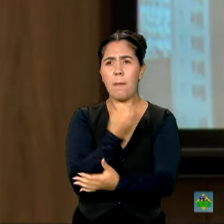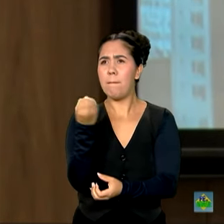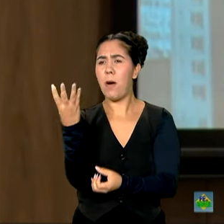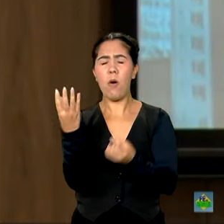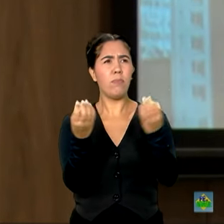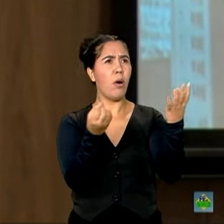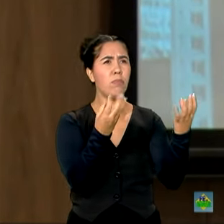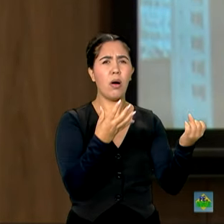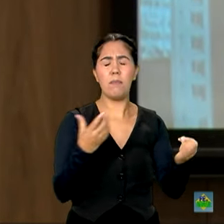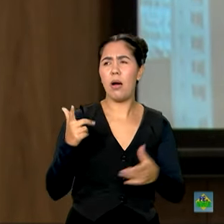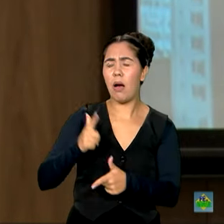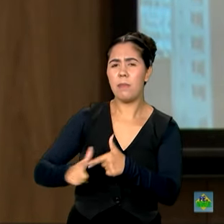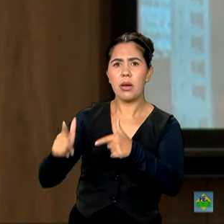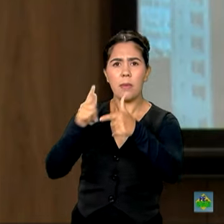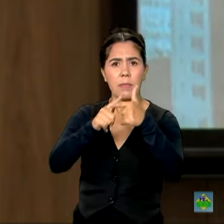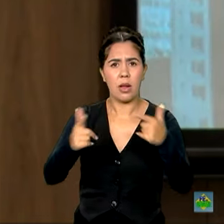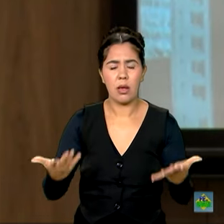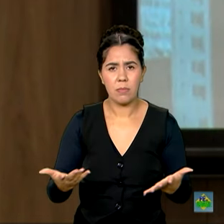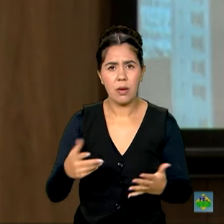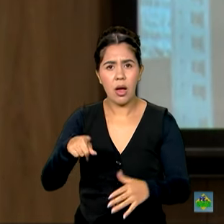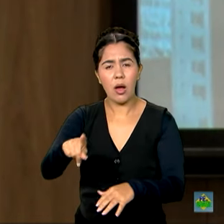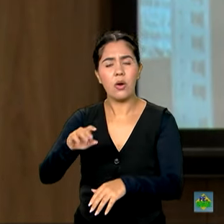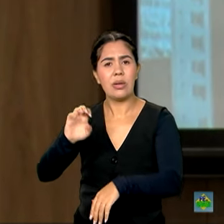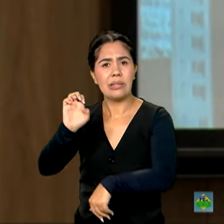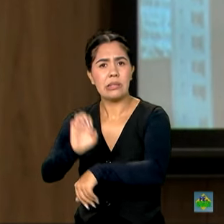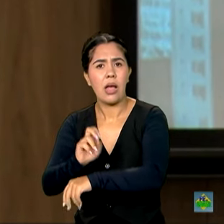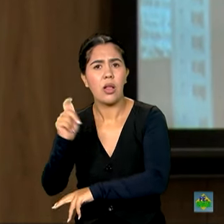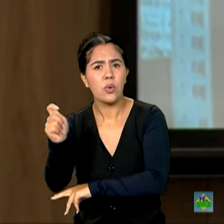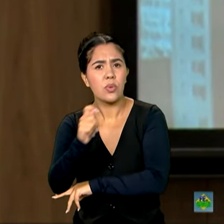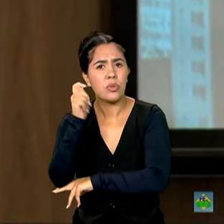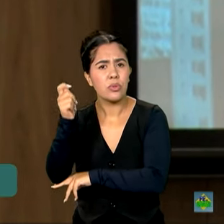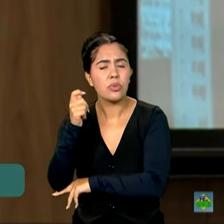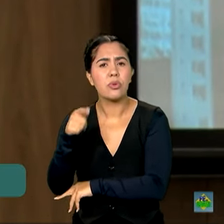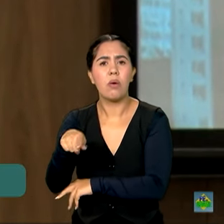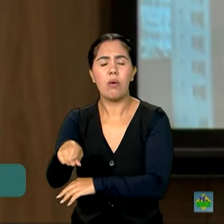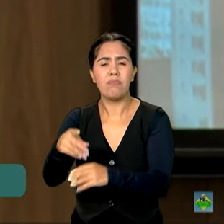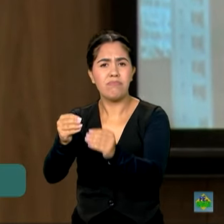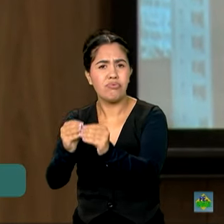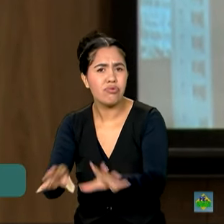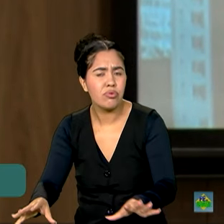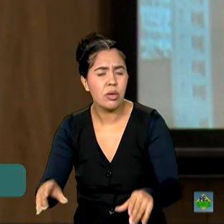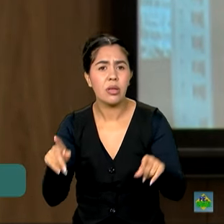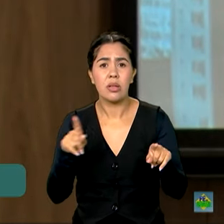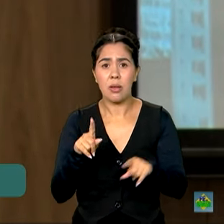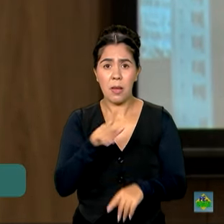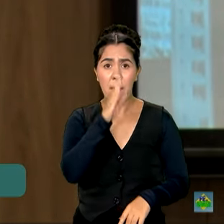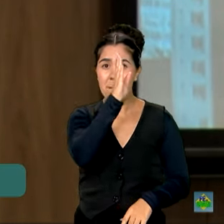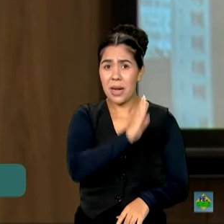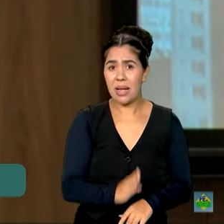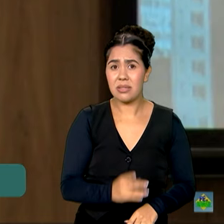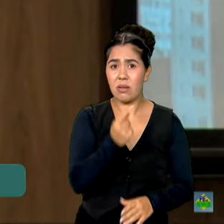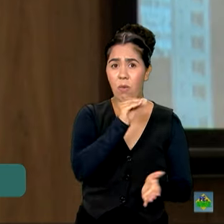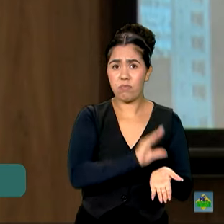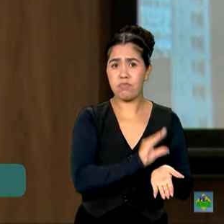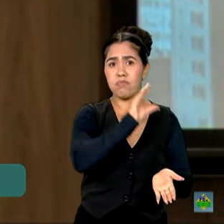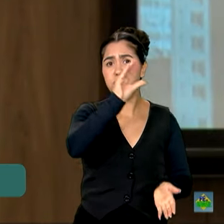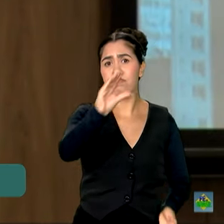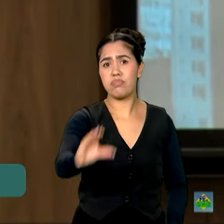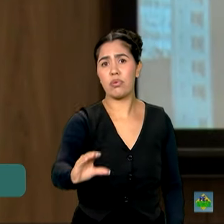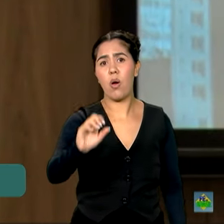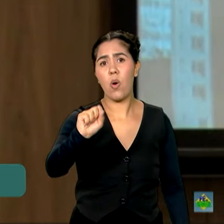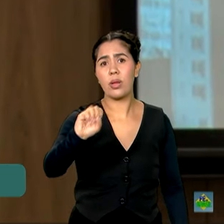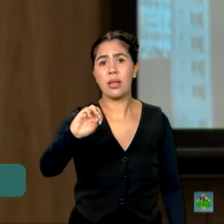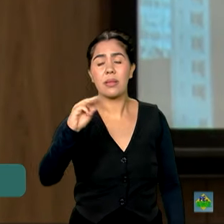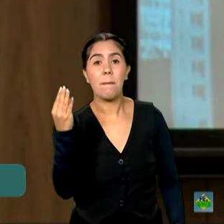Não há como o Rio Grande do Sul se levantar localmente. E o governo brasileiro já teve que investir mais de 80 bilhões só na